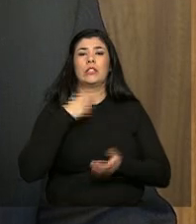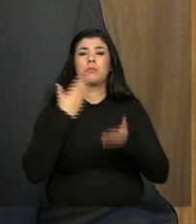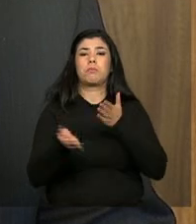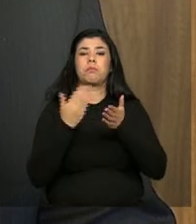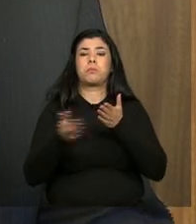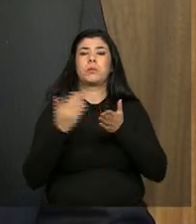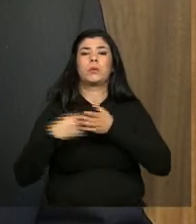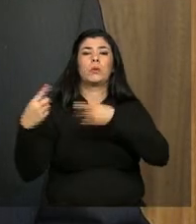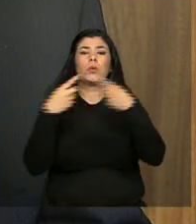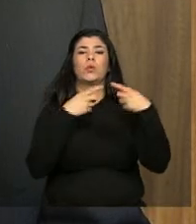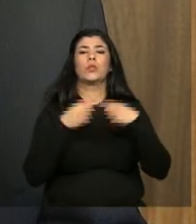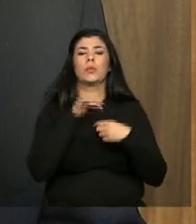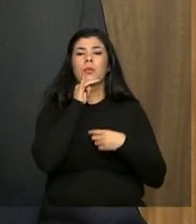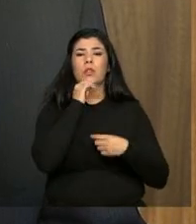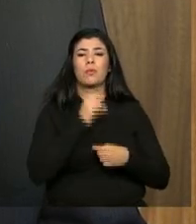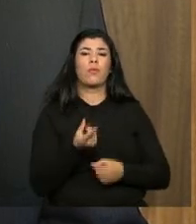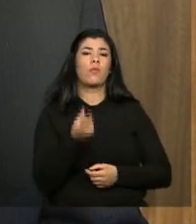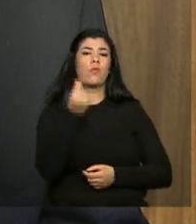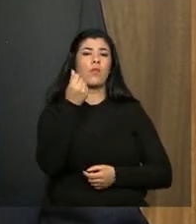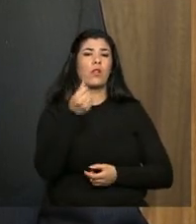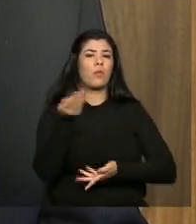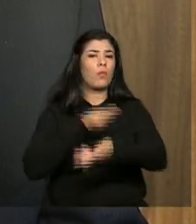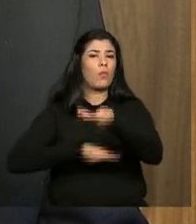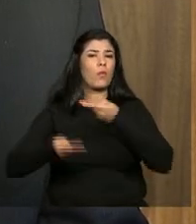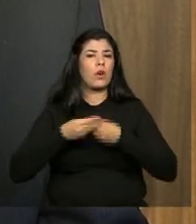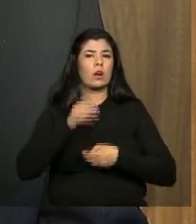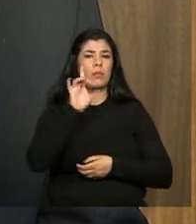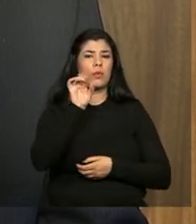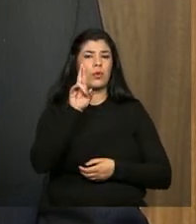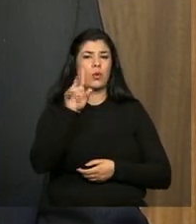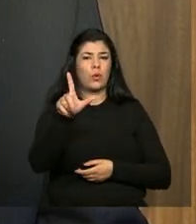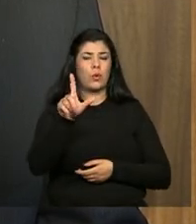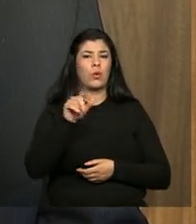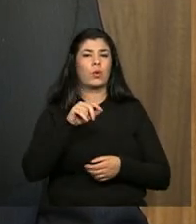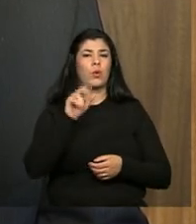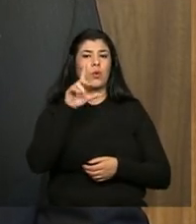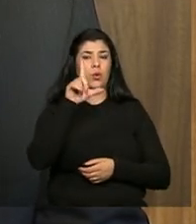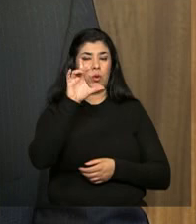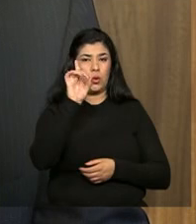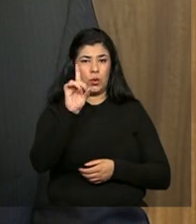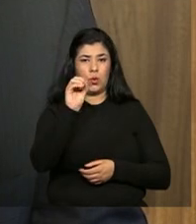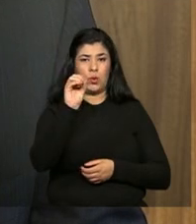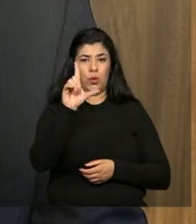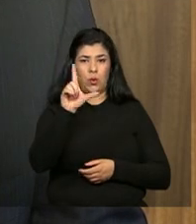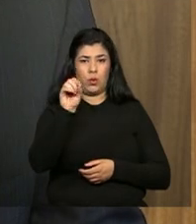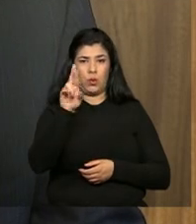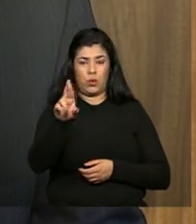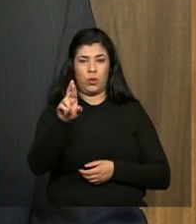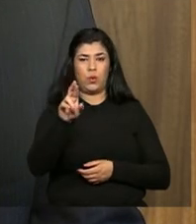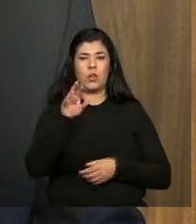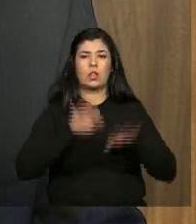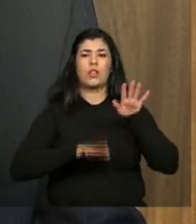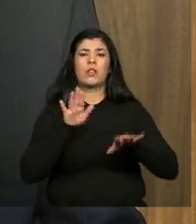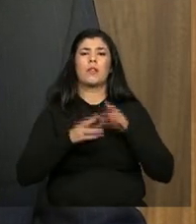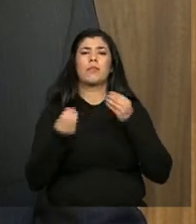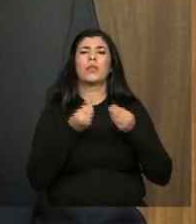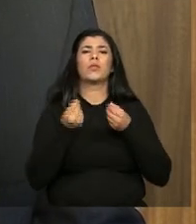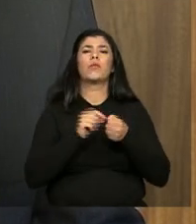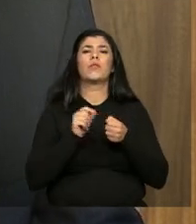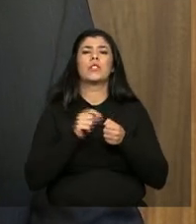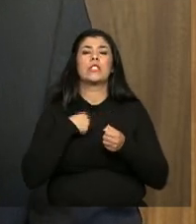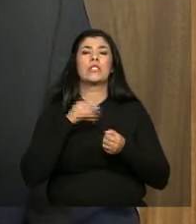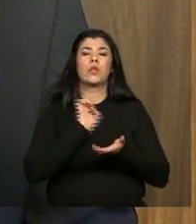competitividade hoje o câmbio tá r$ 3 o dólar Oi Depende se você é importador a exportador